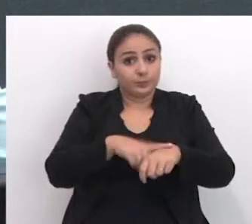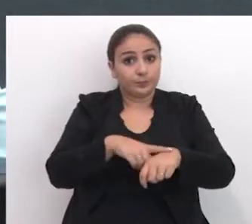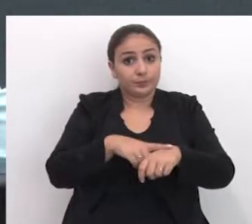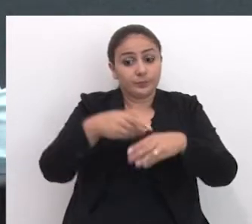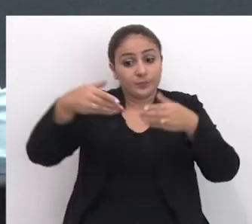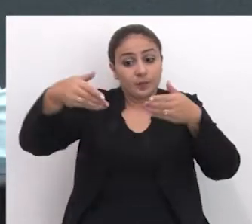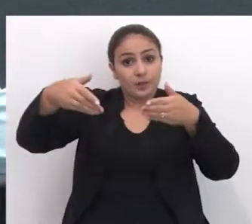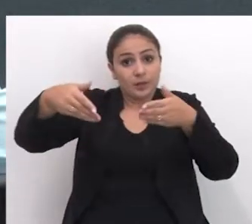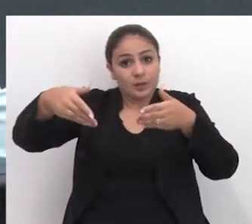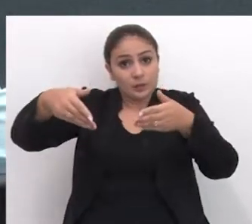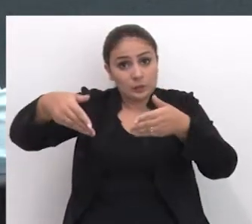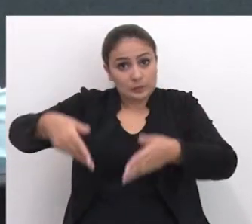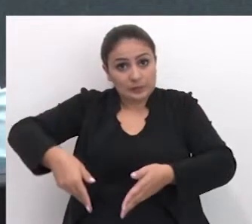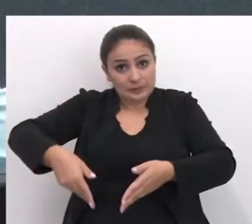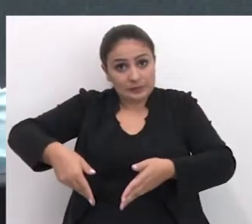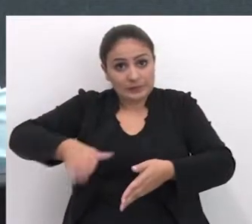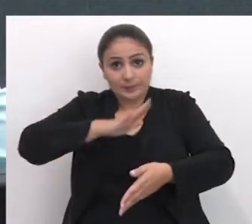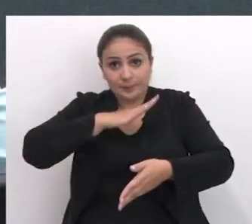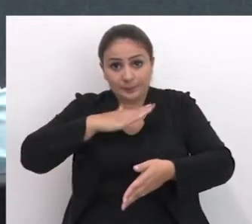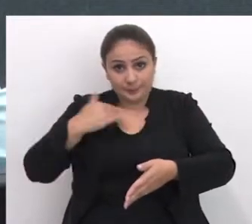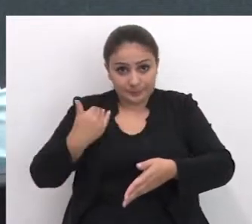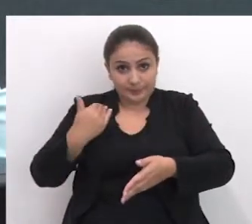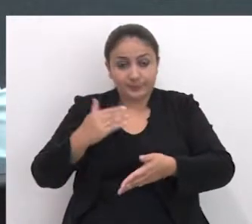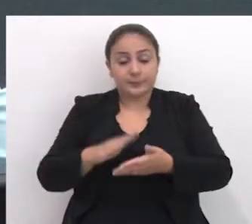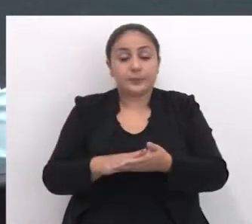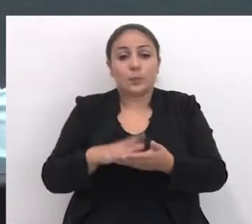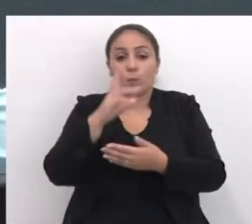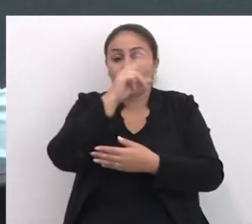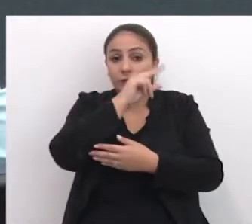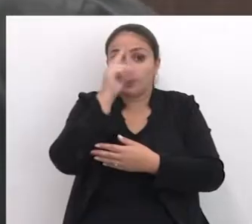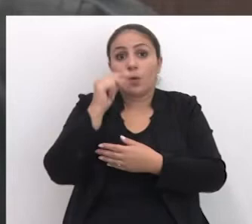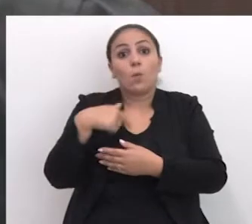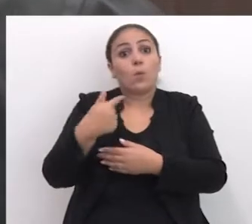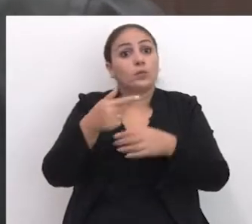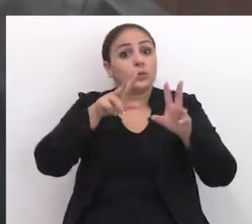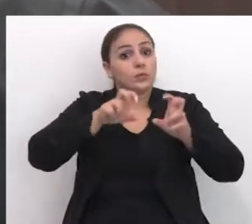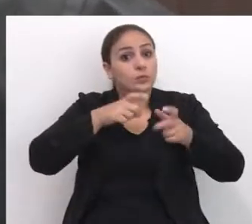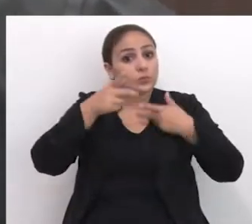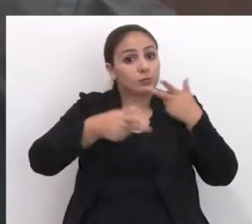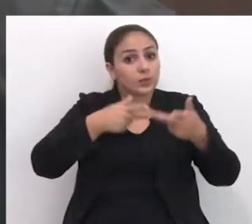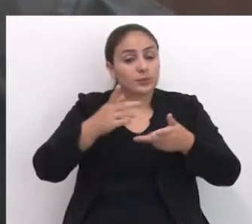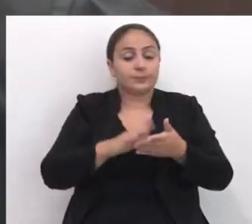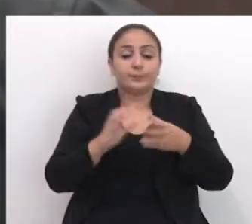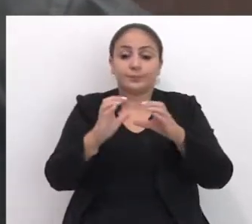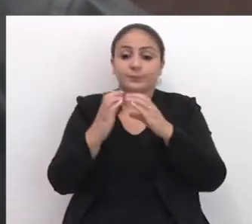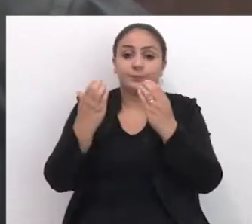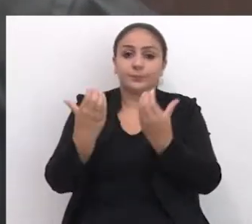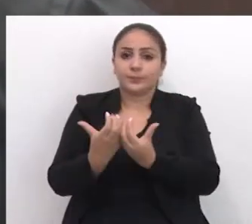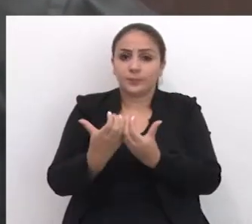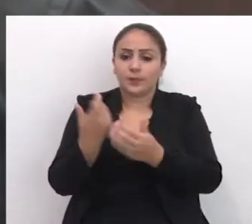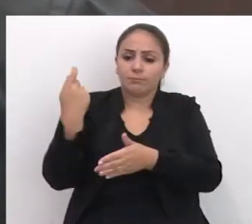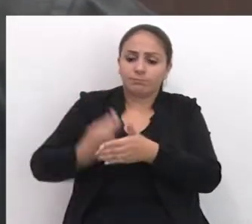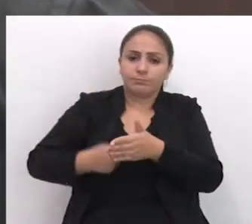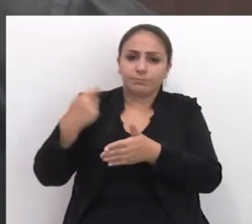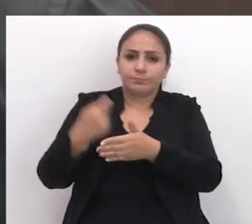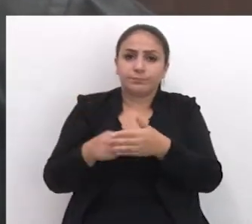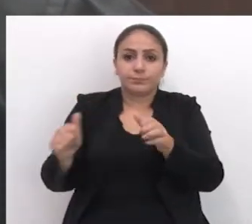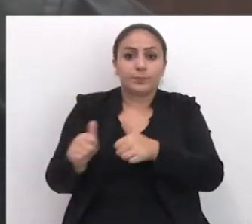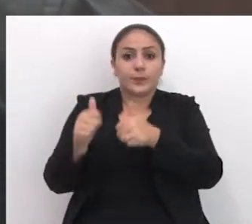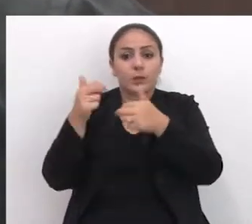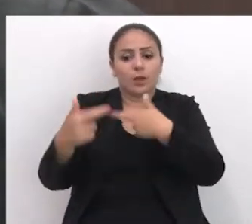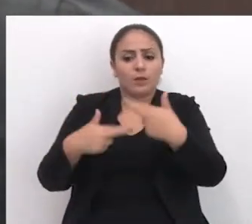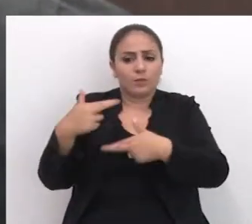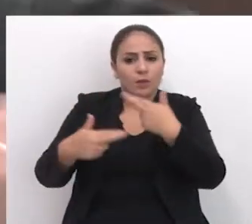municipais foi outra pauta levantada no espaço de honra da sessão. O orador disse que a comunidade está